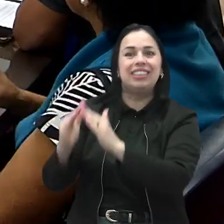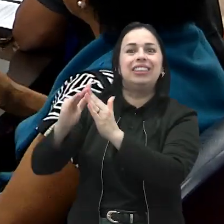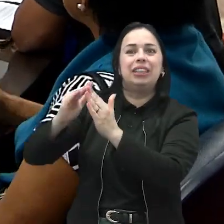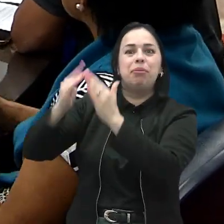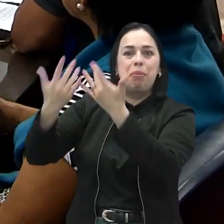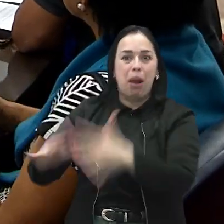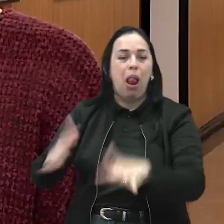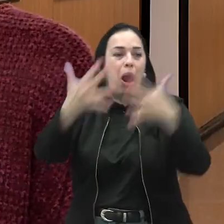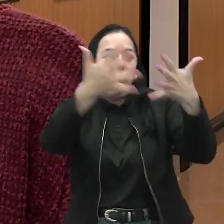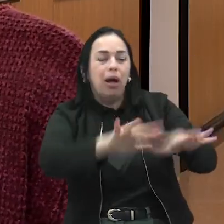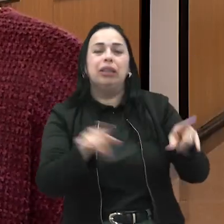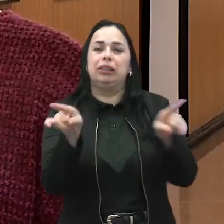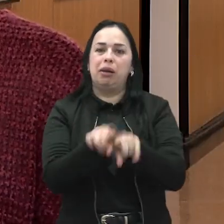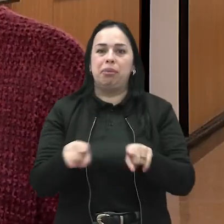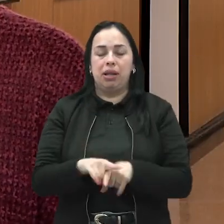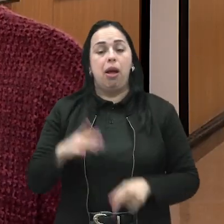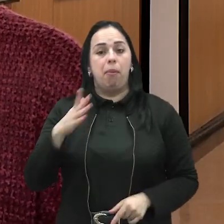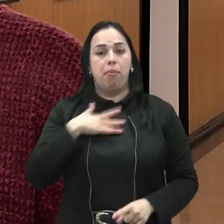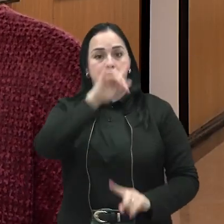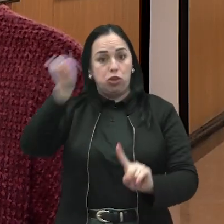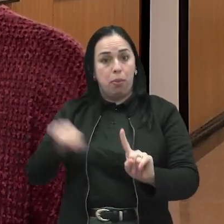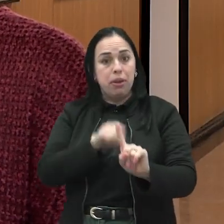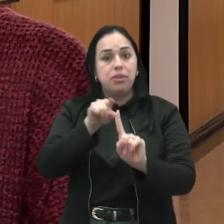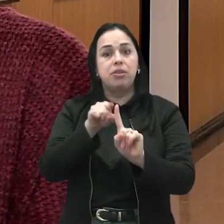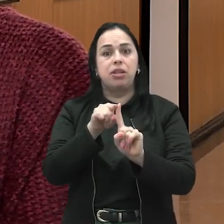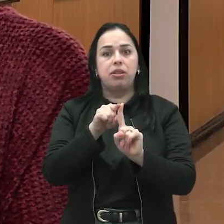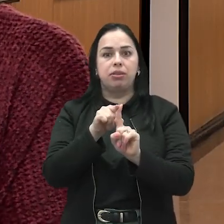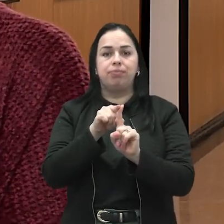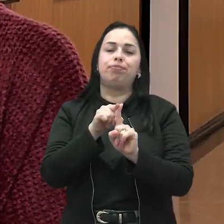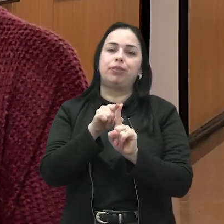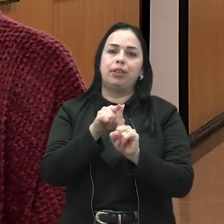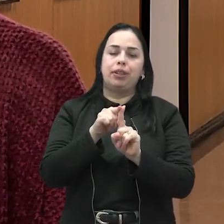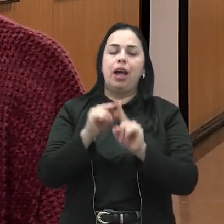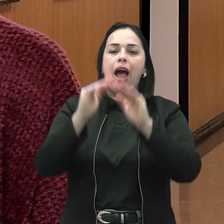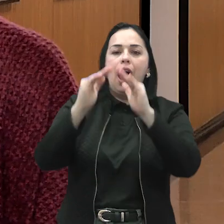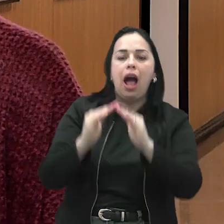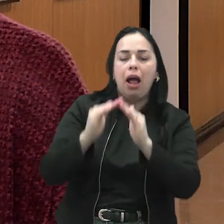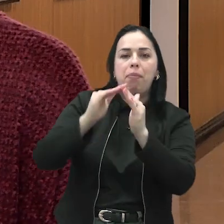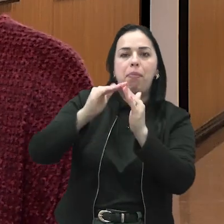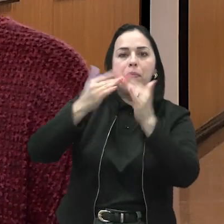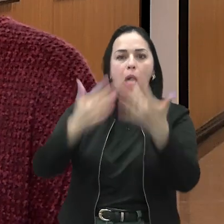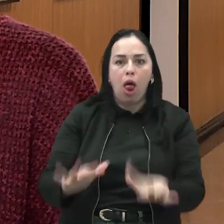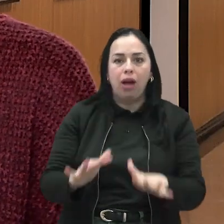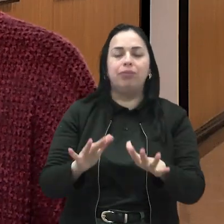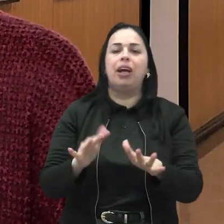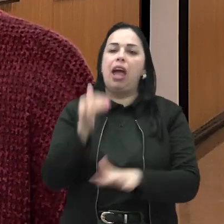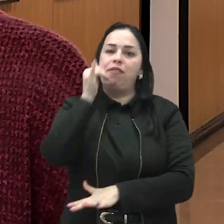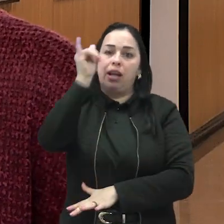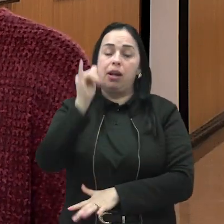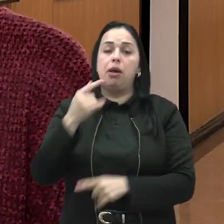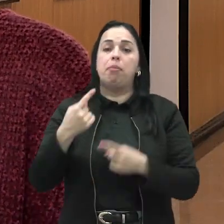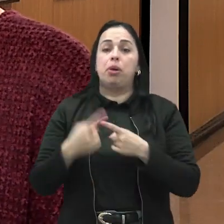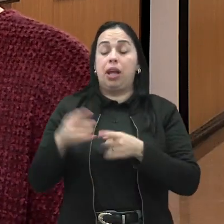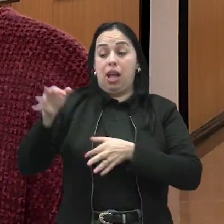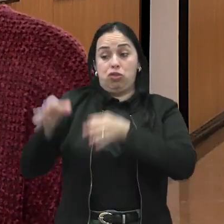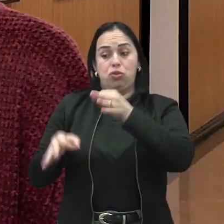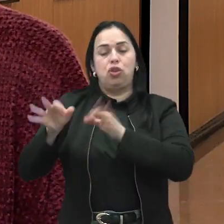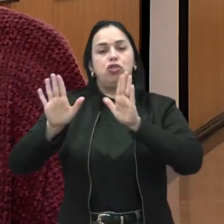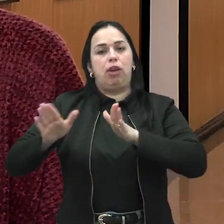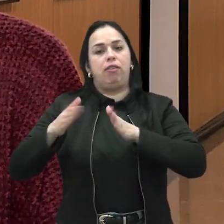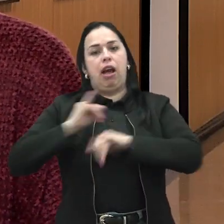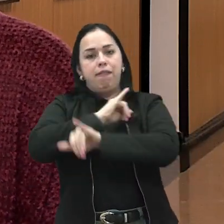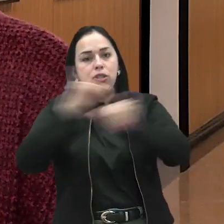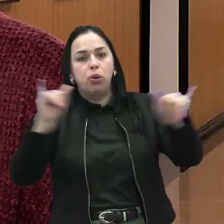mesmo problema. Nossa intenção é evitar essa demolição, porque a juíza deu o prazo de